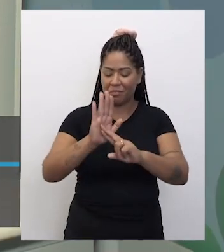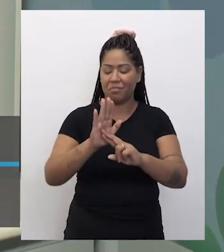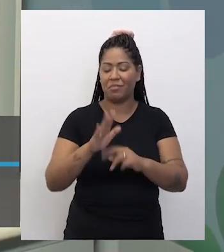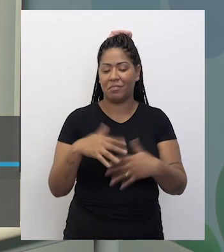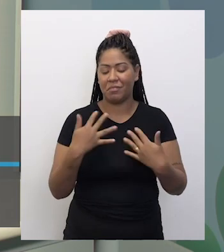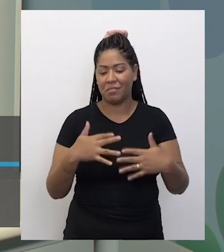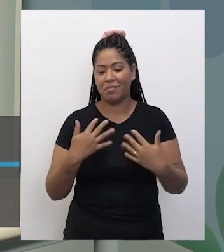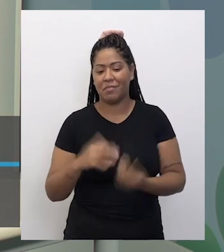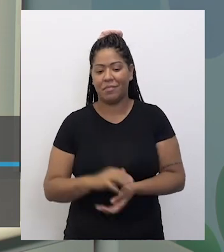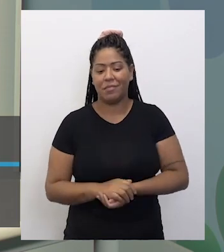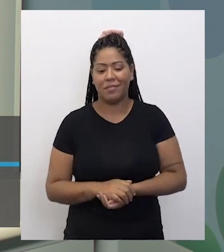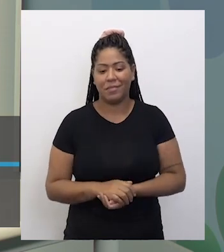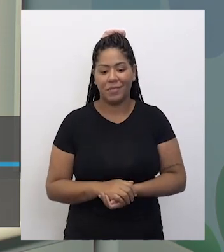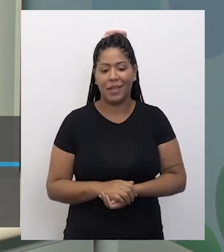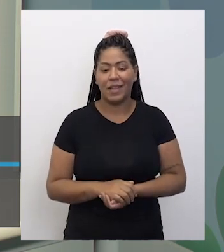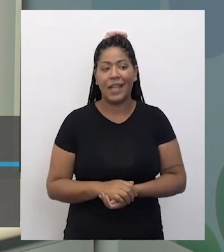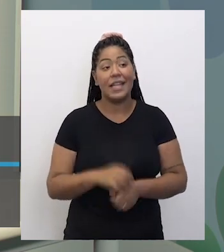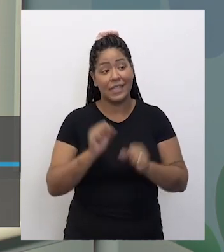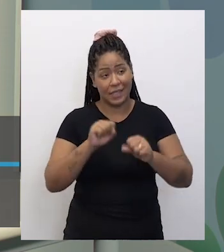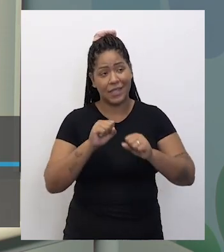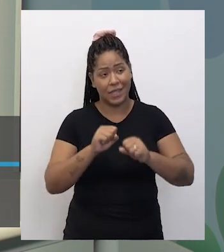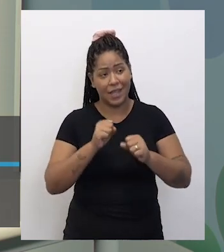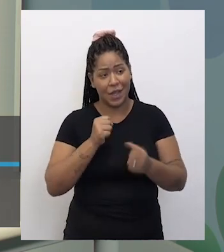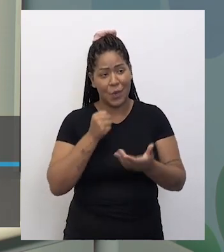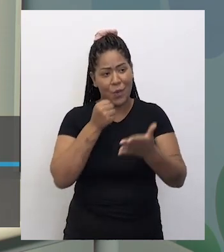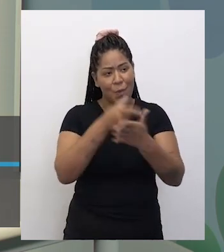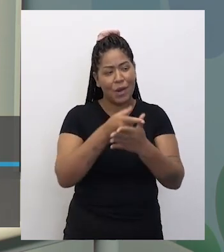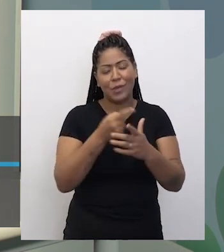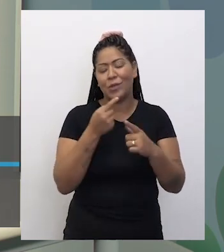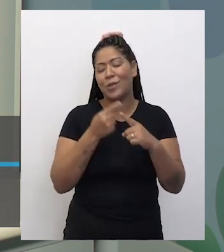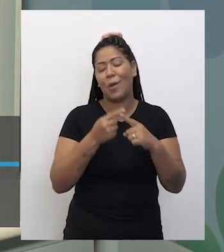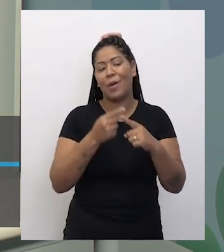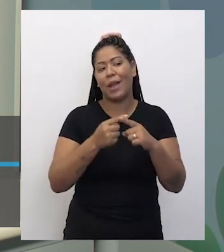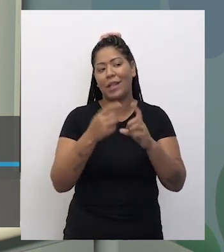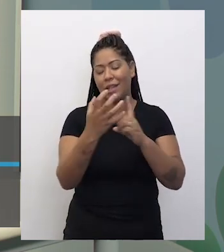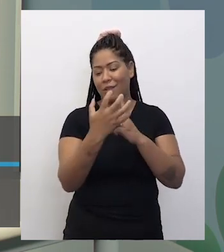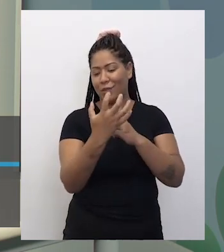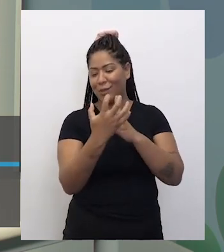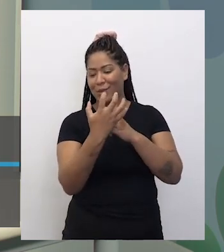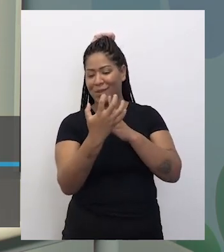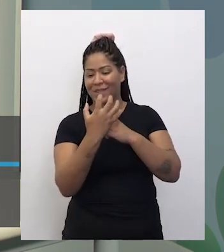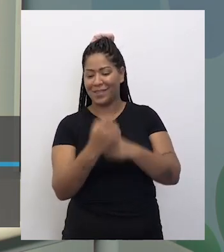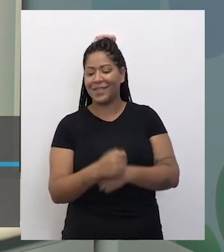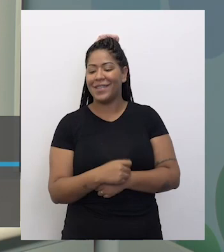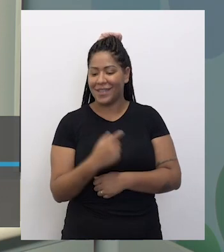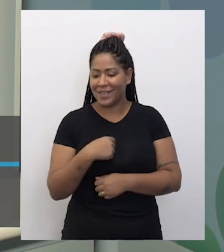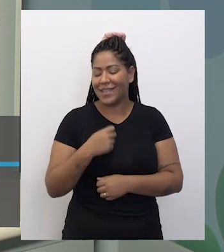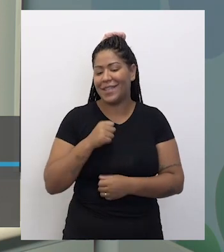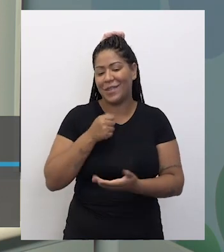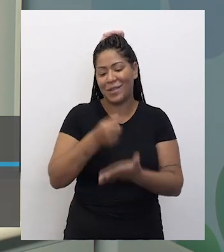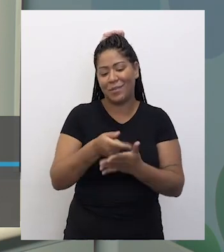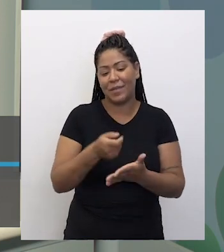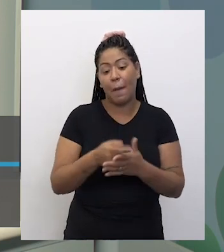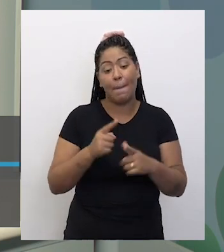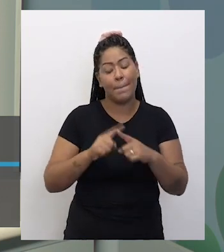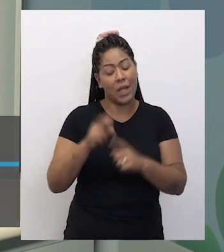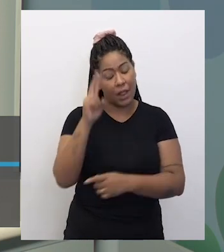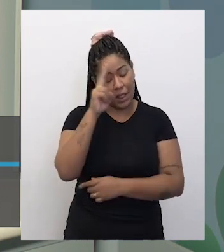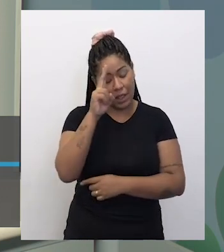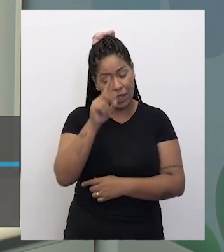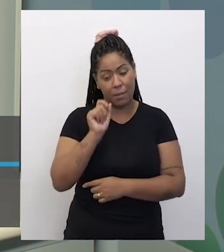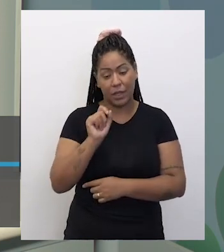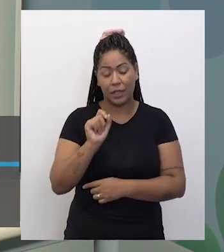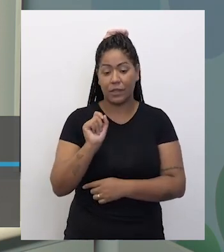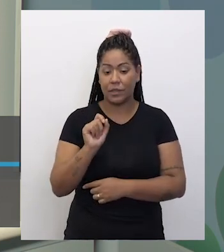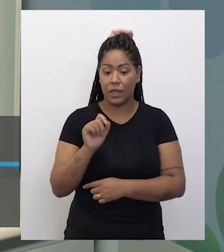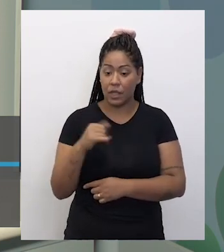com certeza eu compraria esse tênis só pela essa propaganda aí, pelas essas informações que vocês passaram. Lembra que nesse momento,